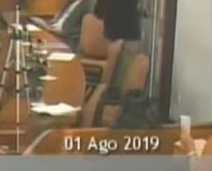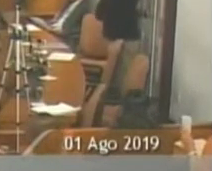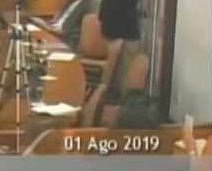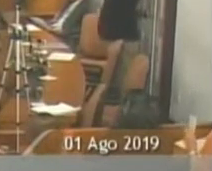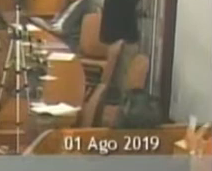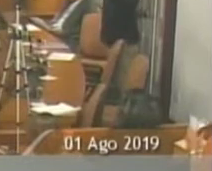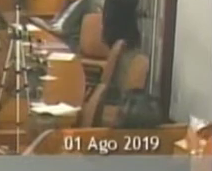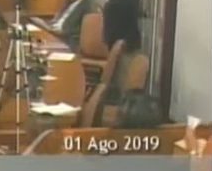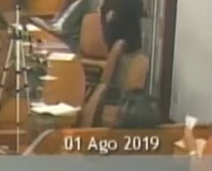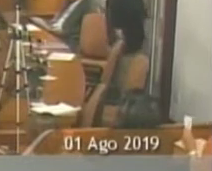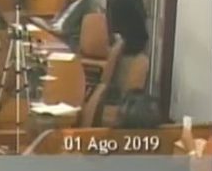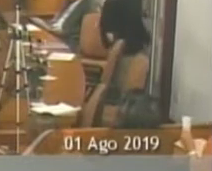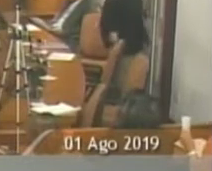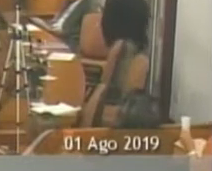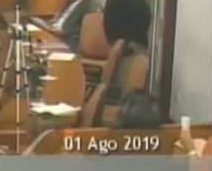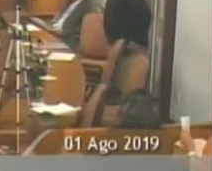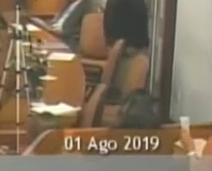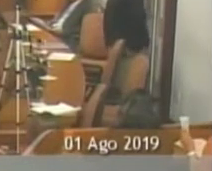Augusto.